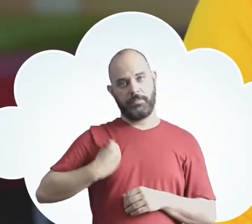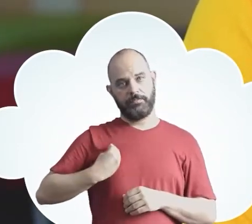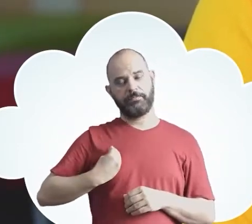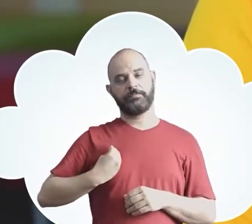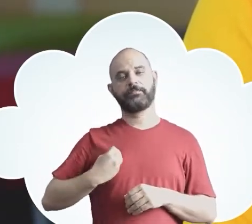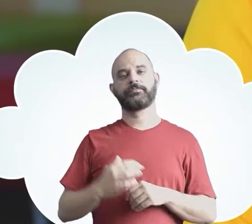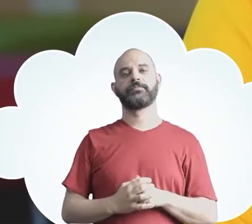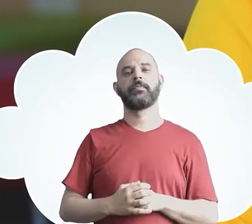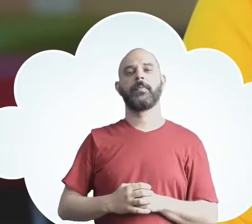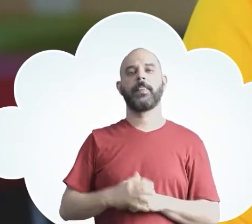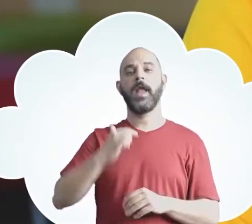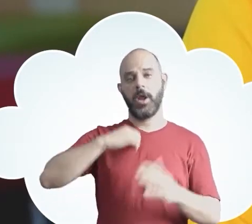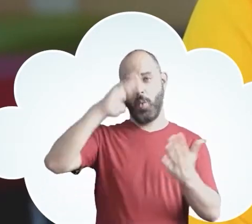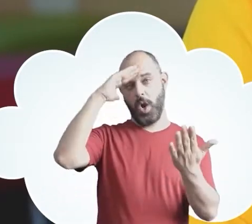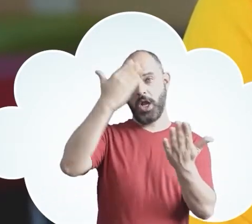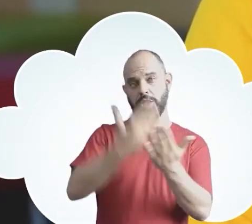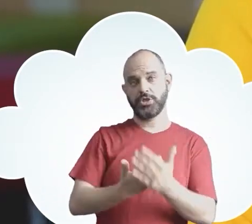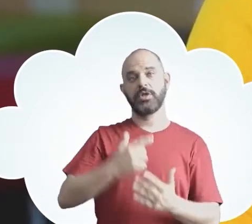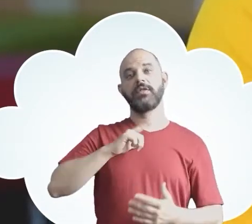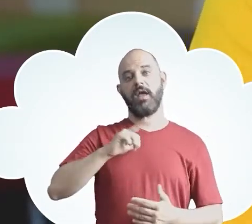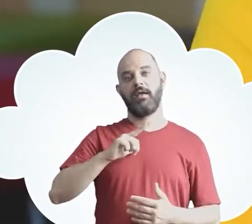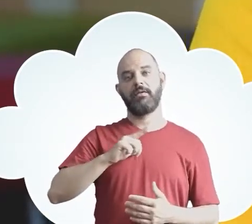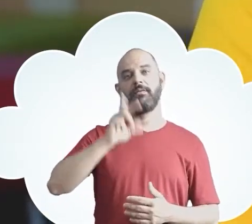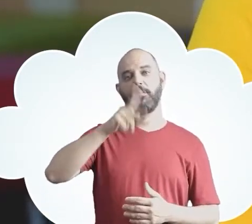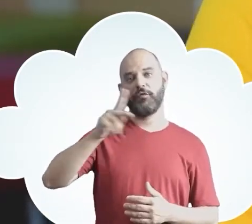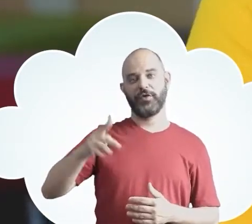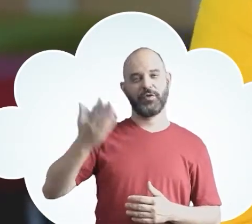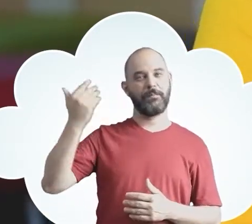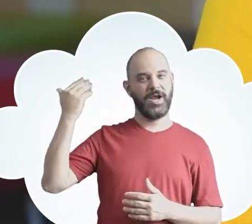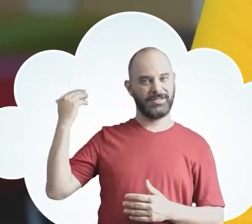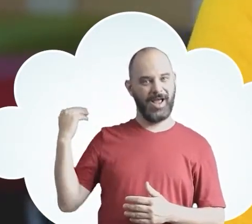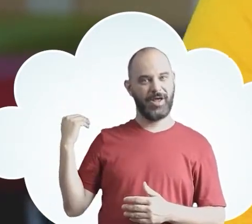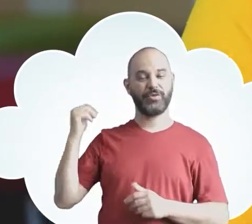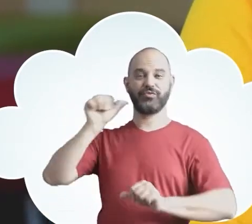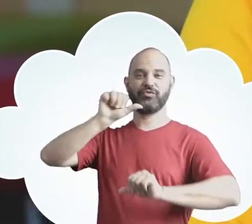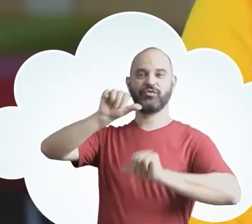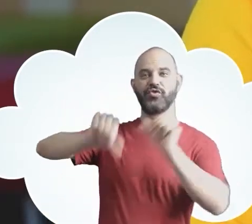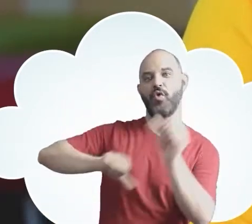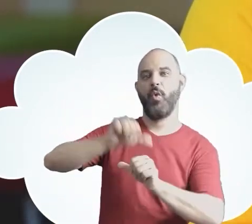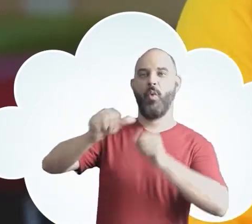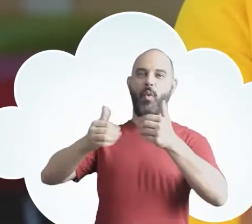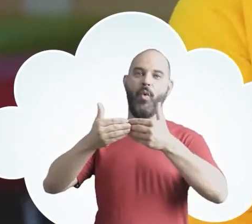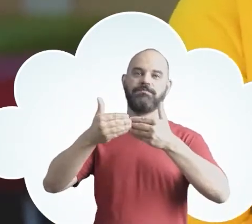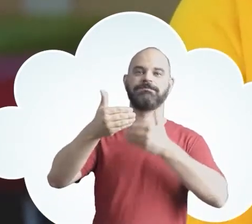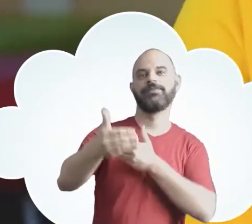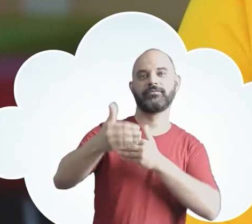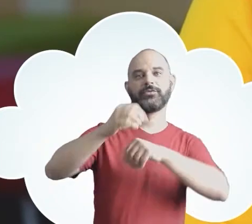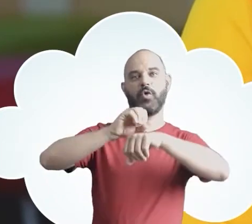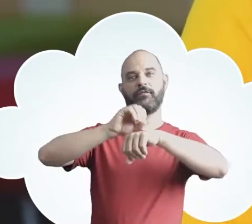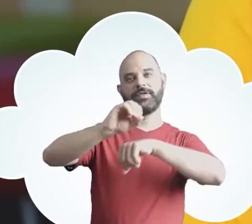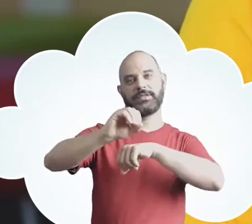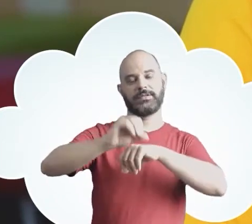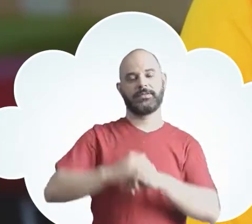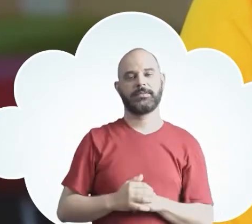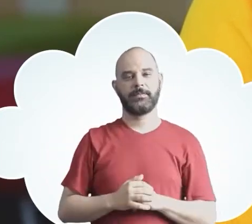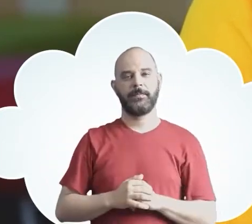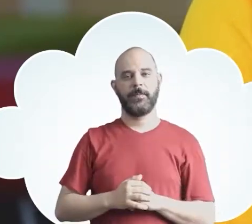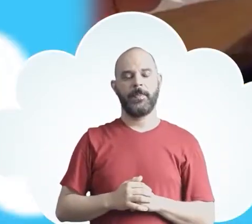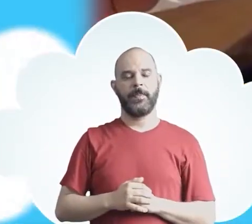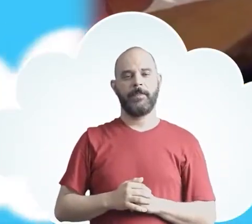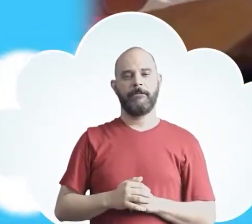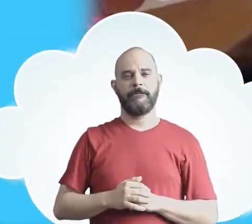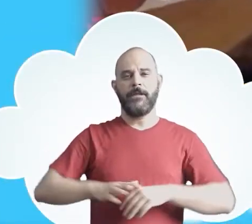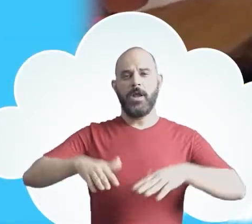Eu acredito que existe um professor Silvanos antes das oficinas e o professor Silvanos após as